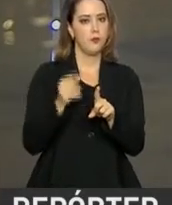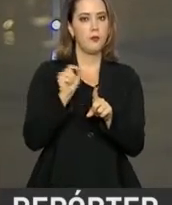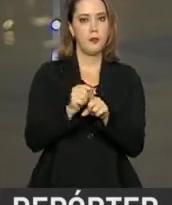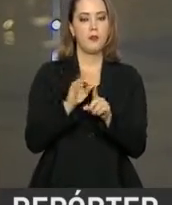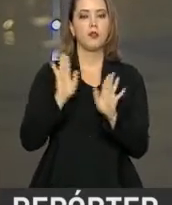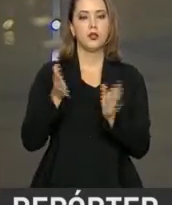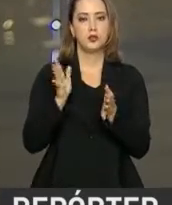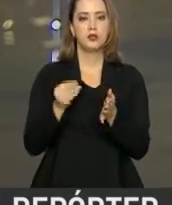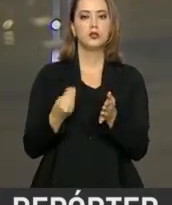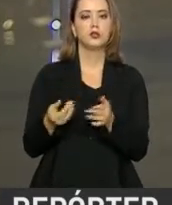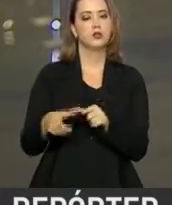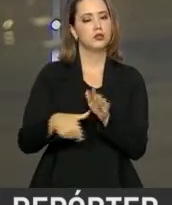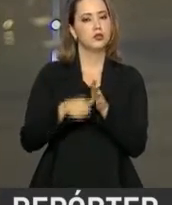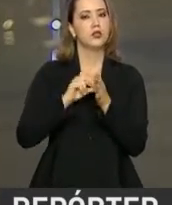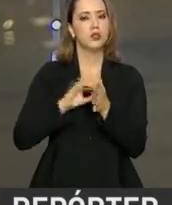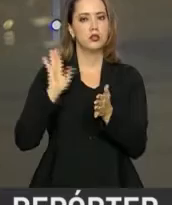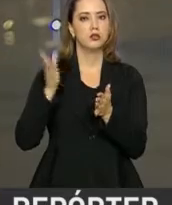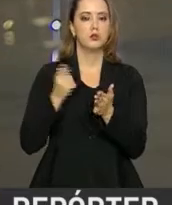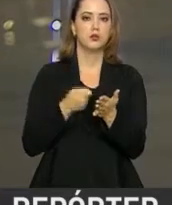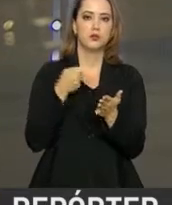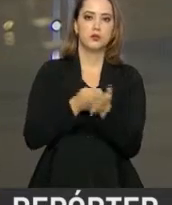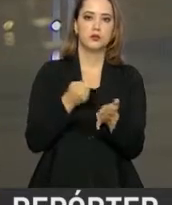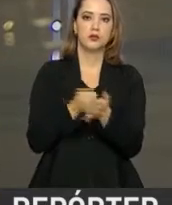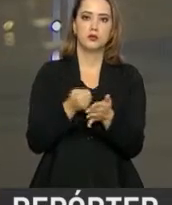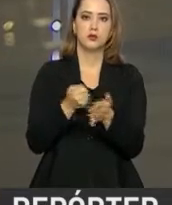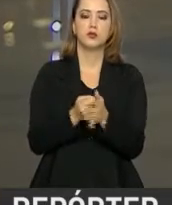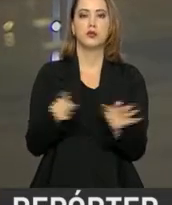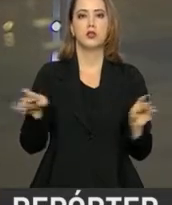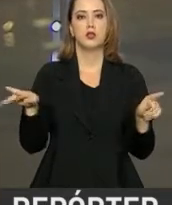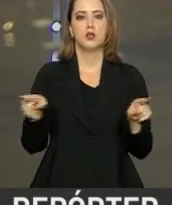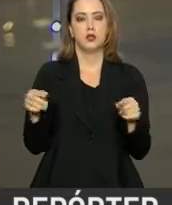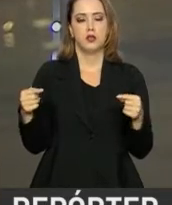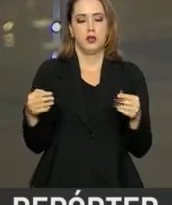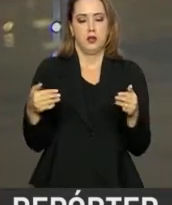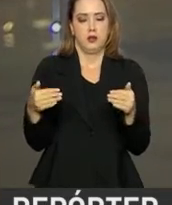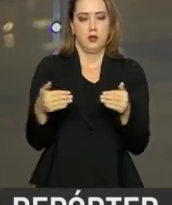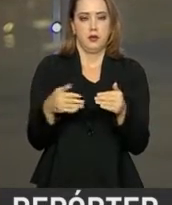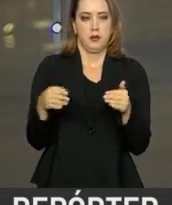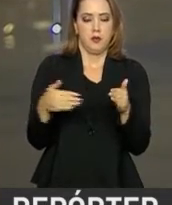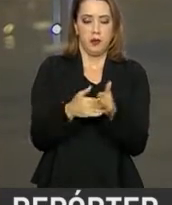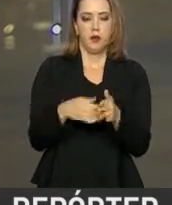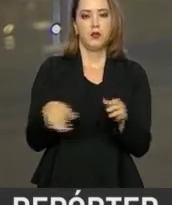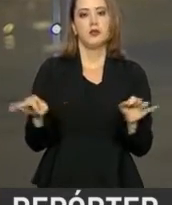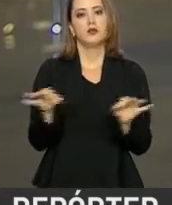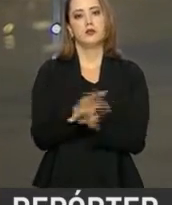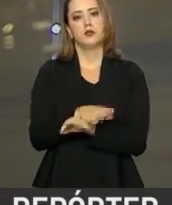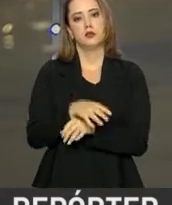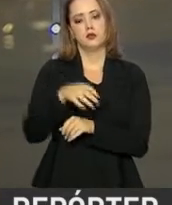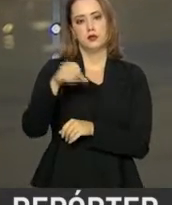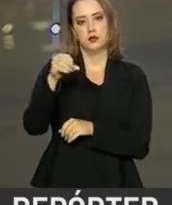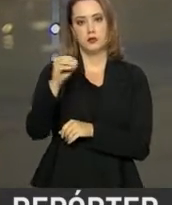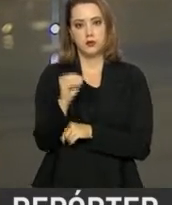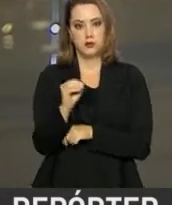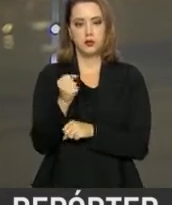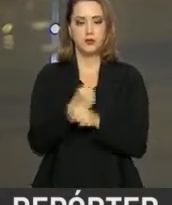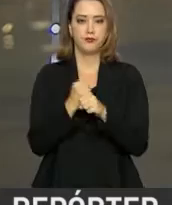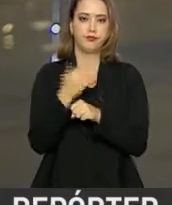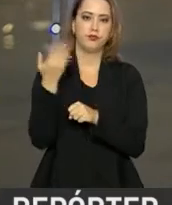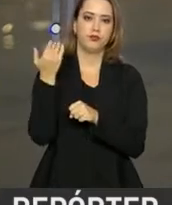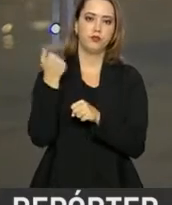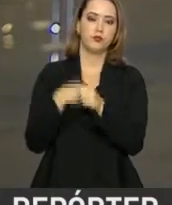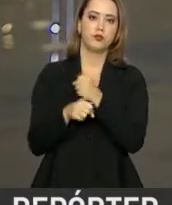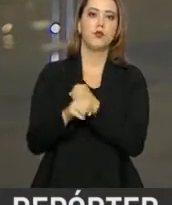colocados em prática desde o fim da década de 90 e também são utilizados por todo o sistema financeiro nacional